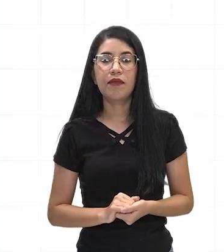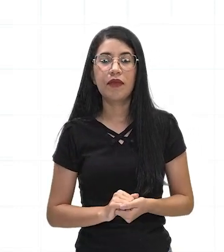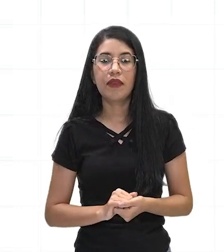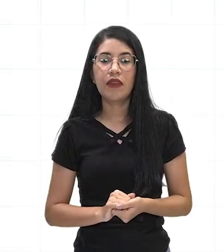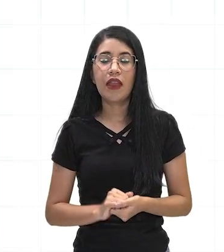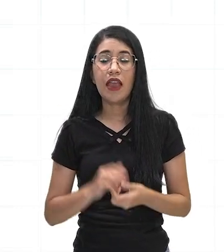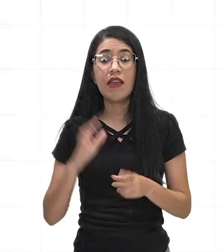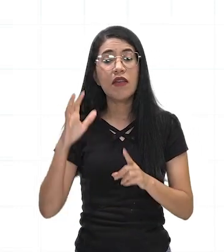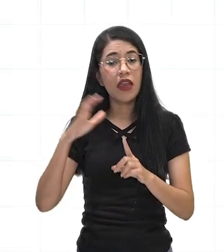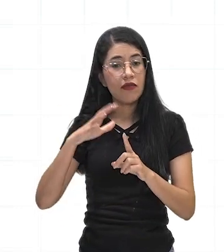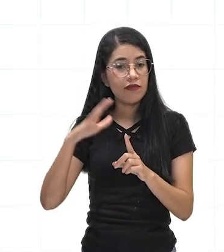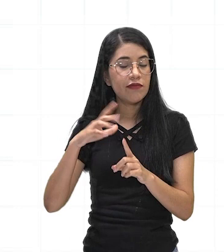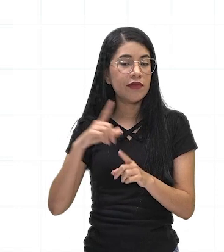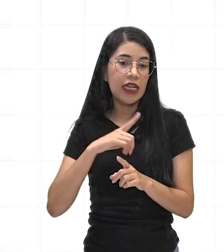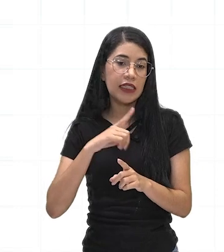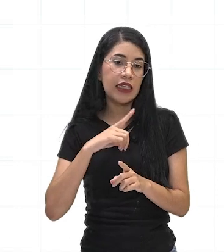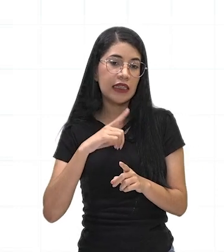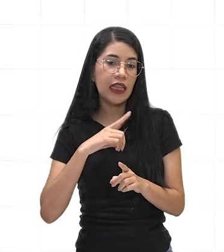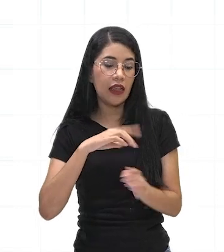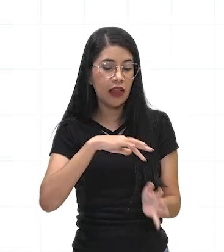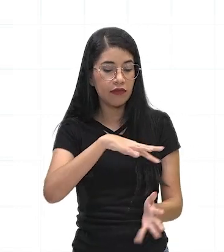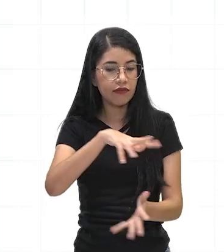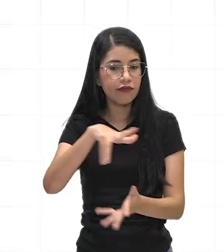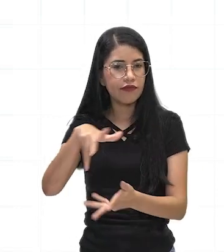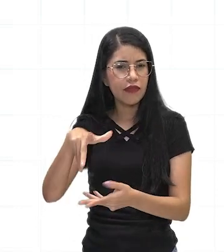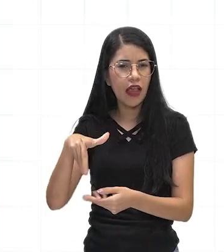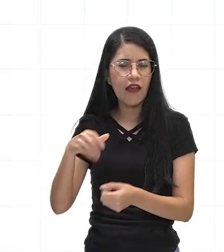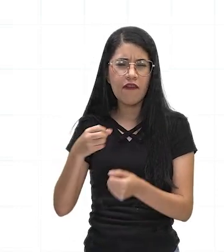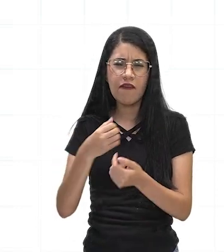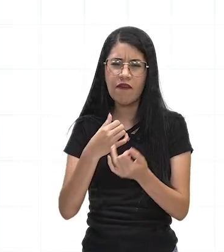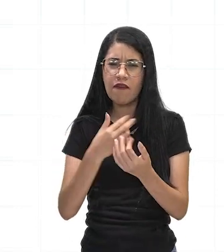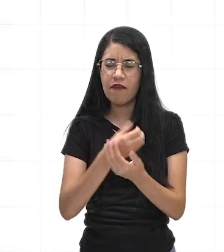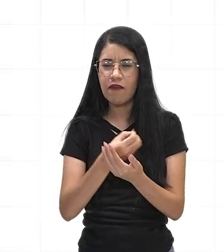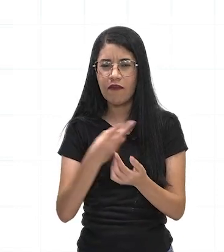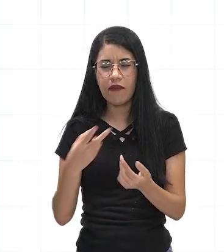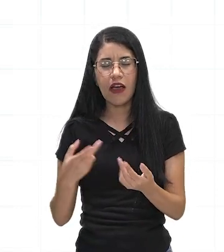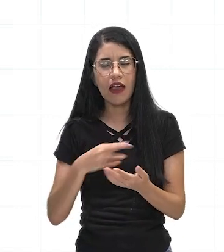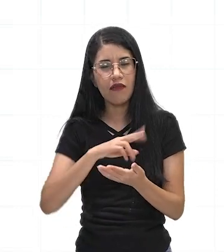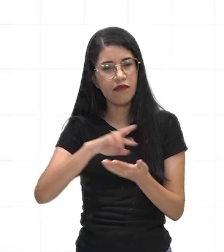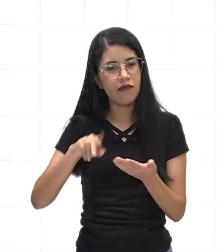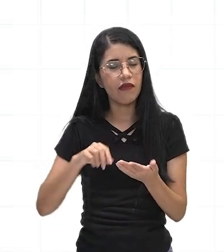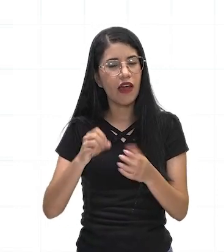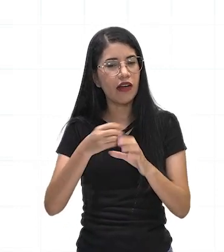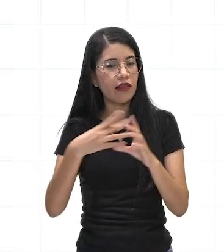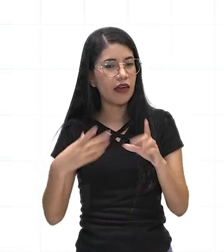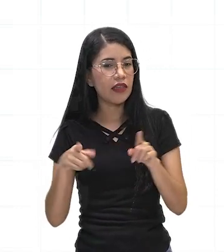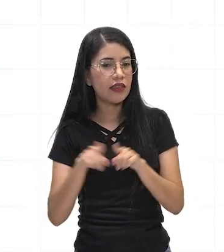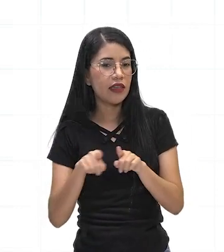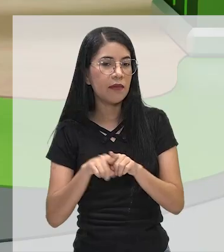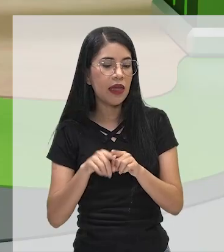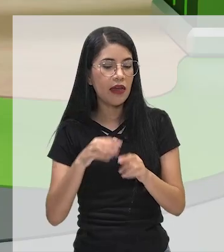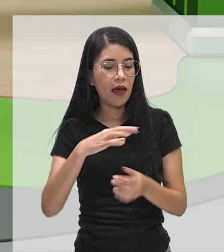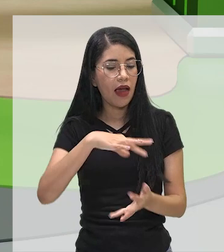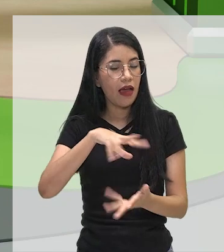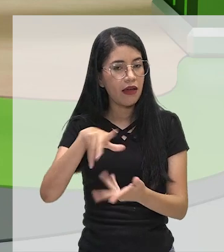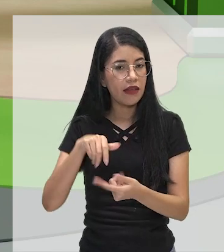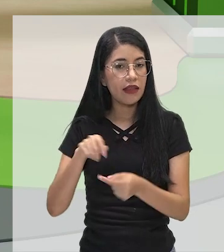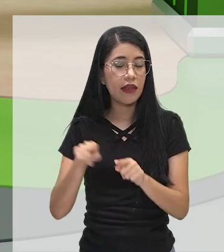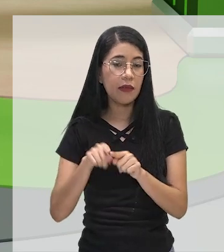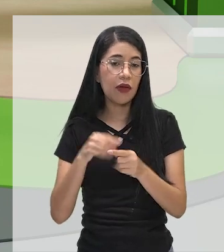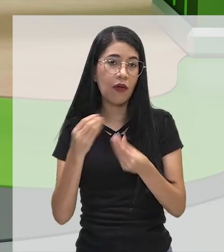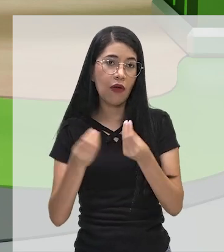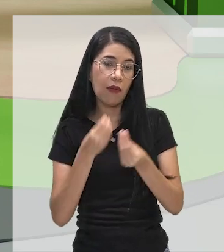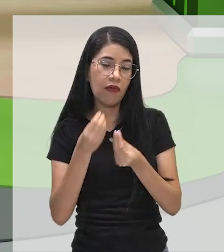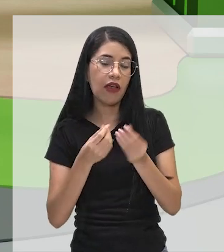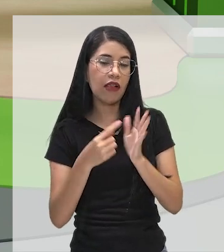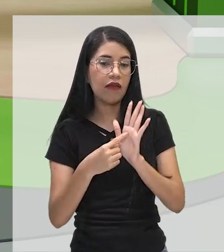vão influenciar, né, em diversos aspectos aqui na Terra, mas também na forma como a Lua ela vai se apresentar, que são as